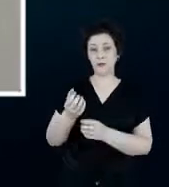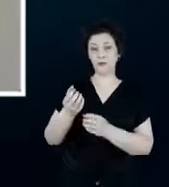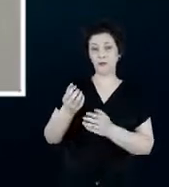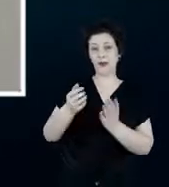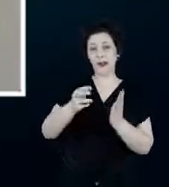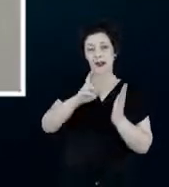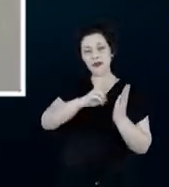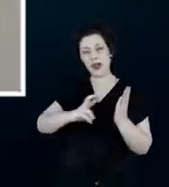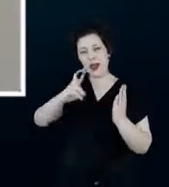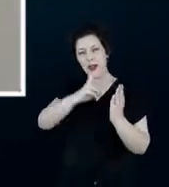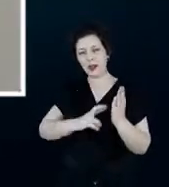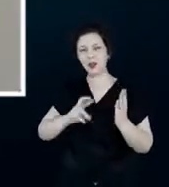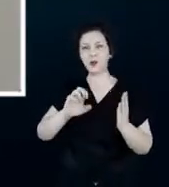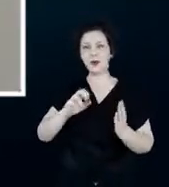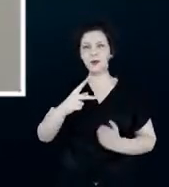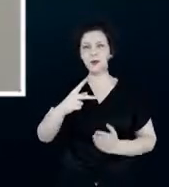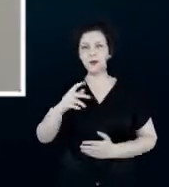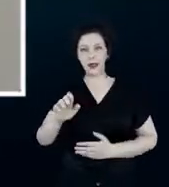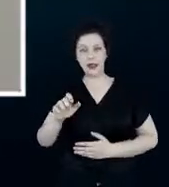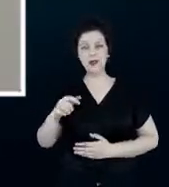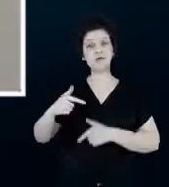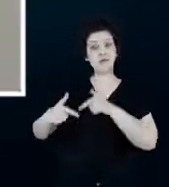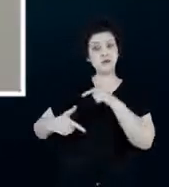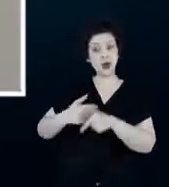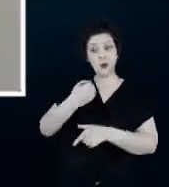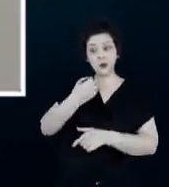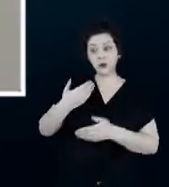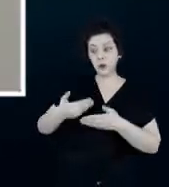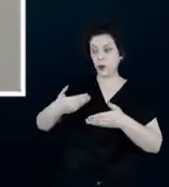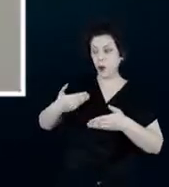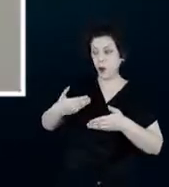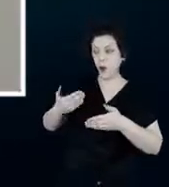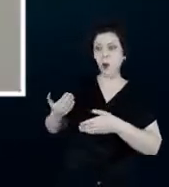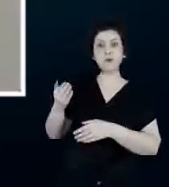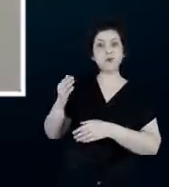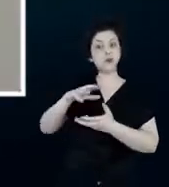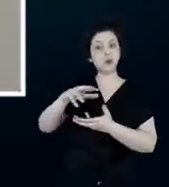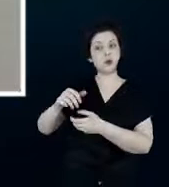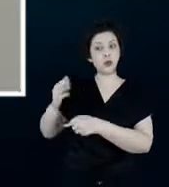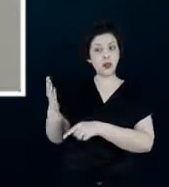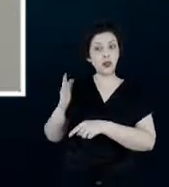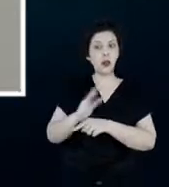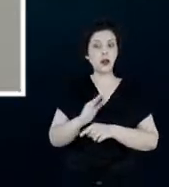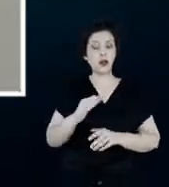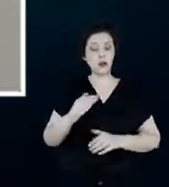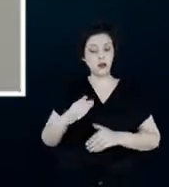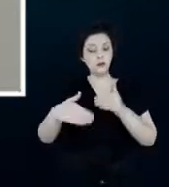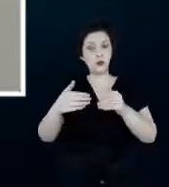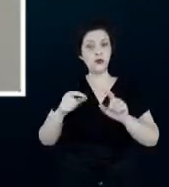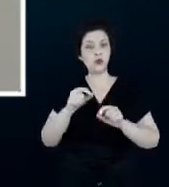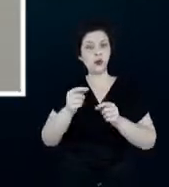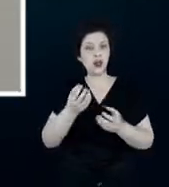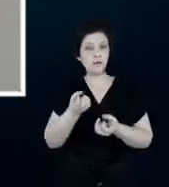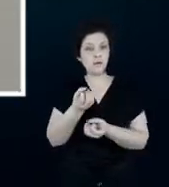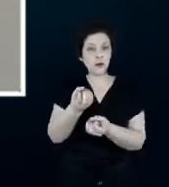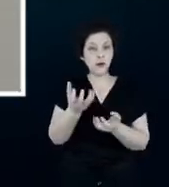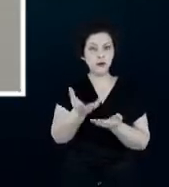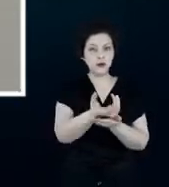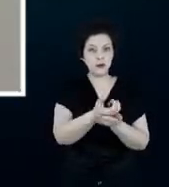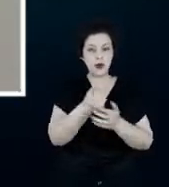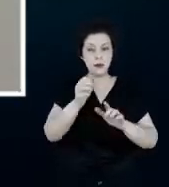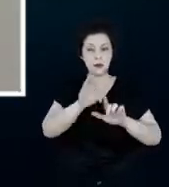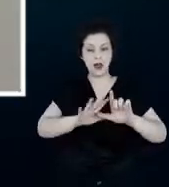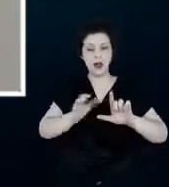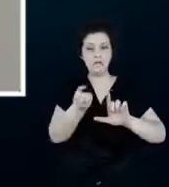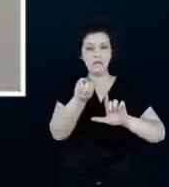EPE fez um trabalho recente muito bom com o apoio de cooperação internacional, que é desenvolver uma plataforma de dados